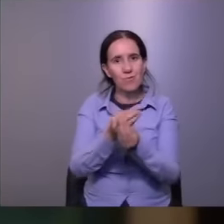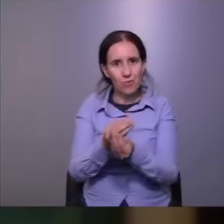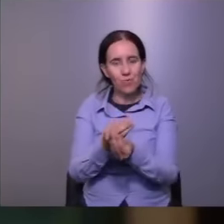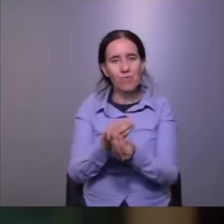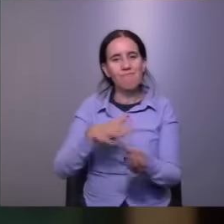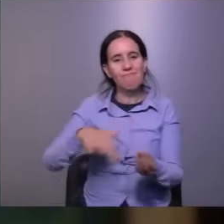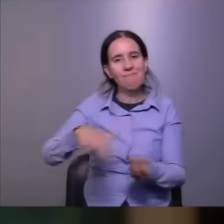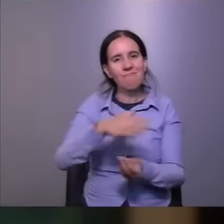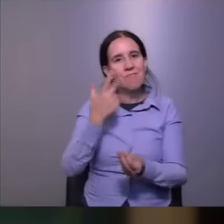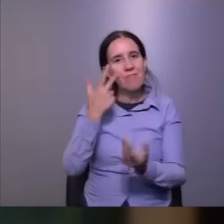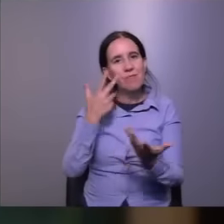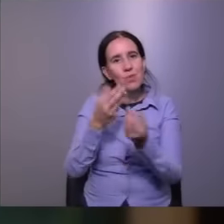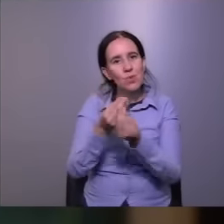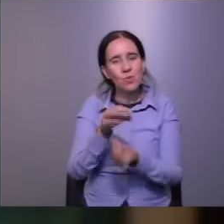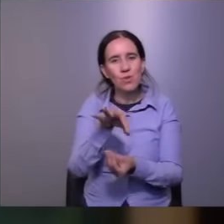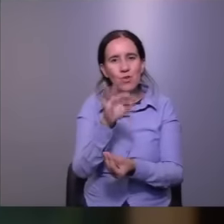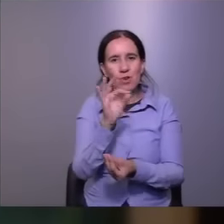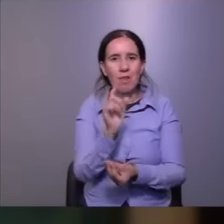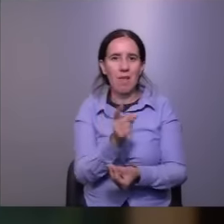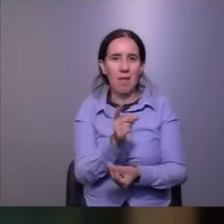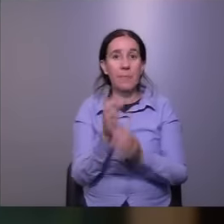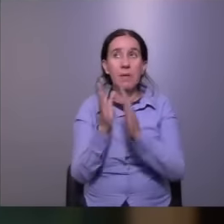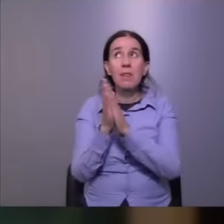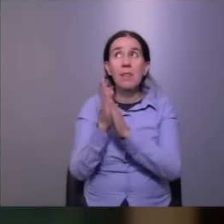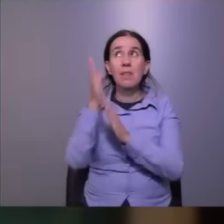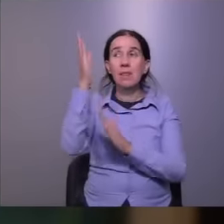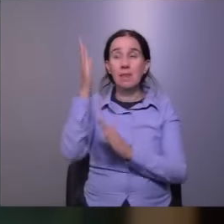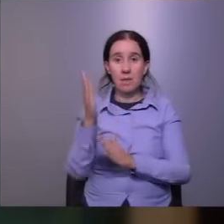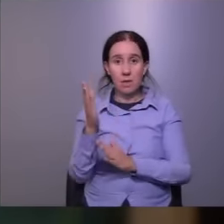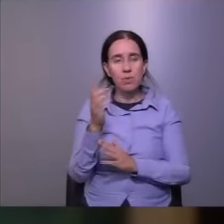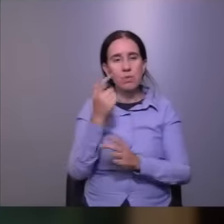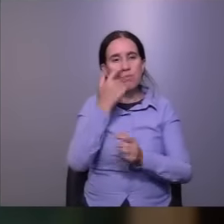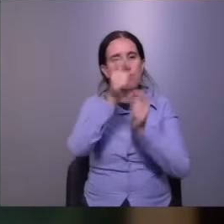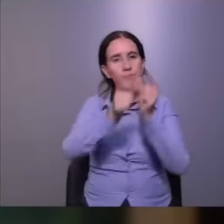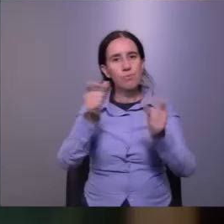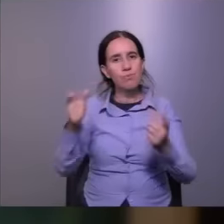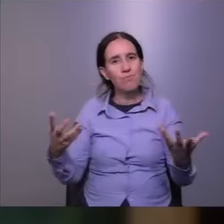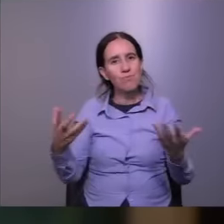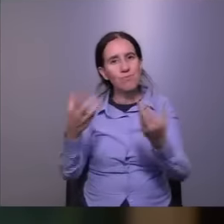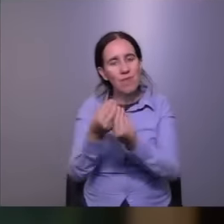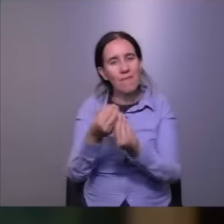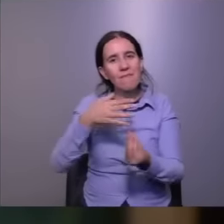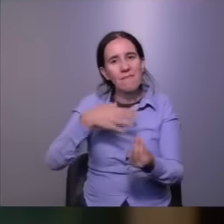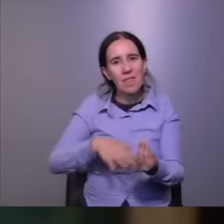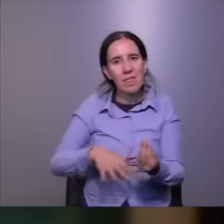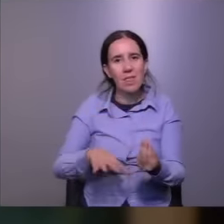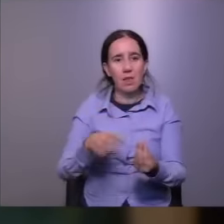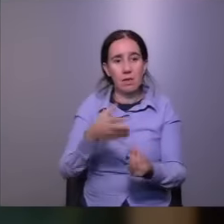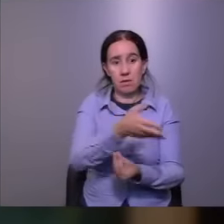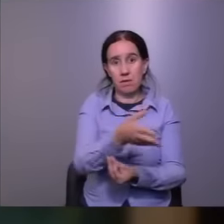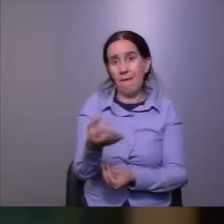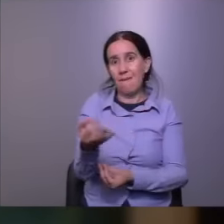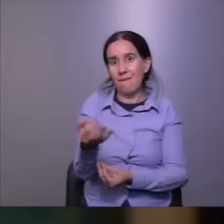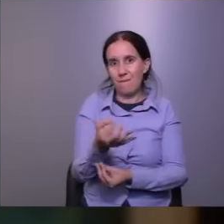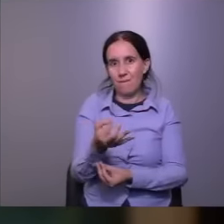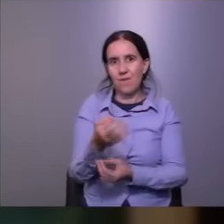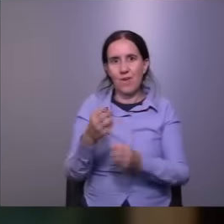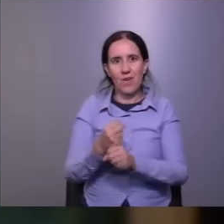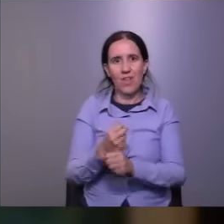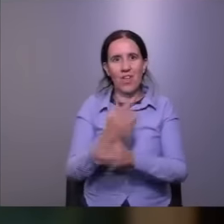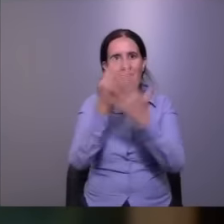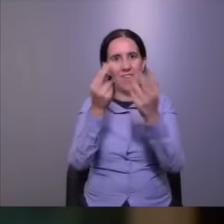à nossa sorte, mas identifica-se com a humanidade, escolhendo-a como lugar da sua morada. Deus